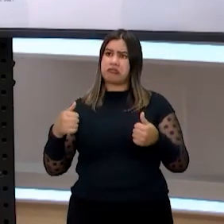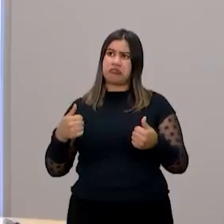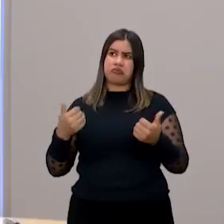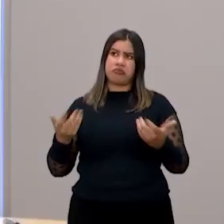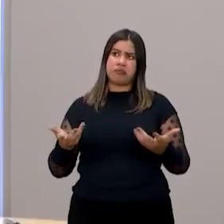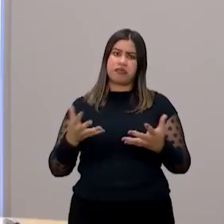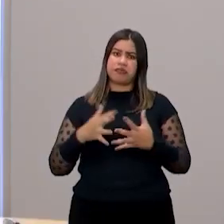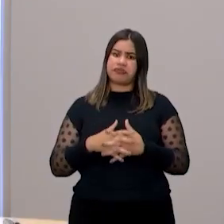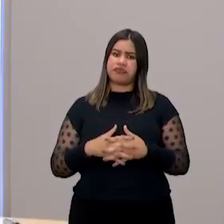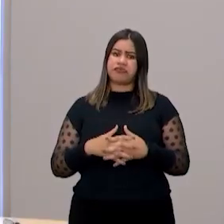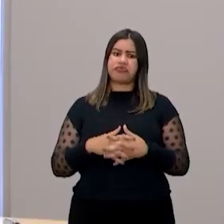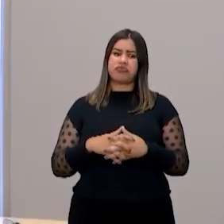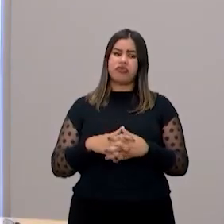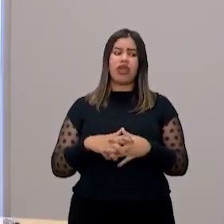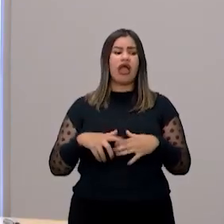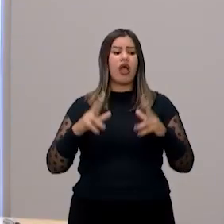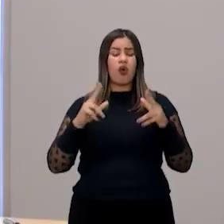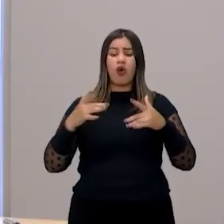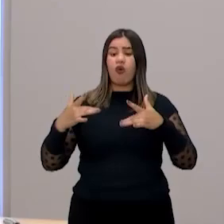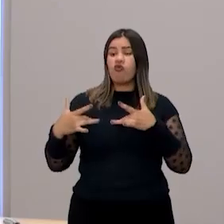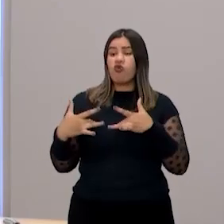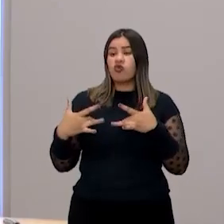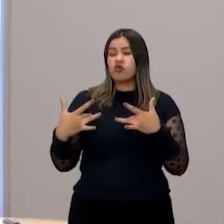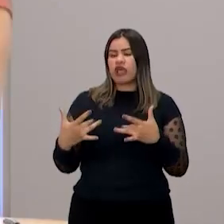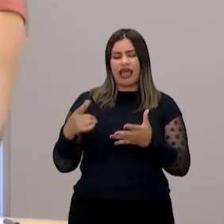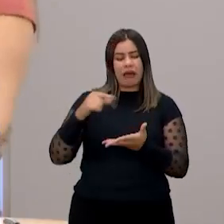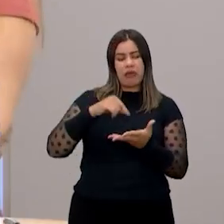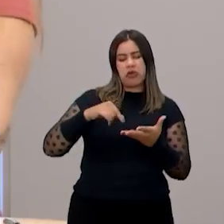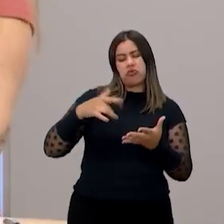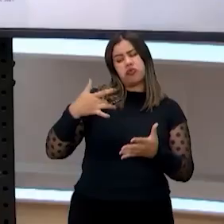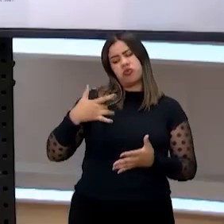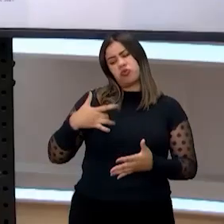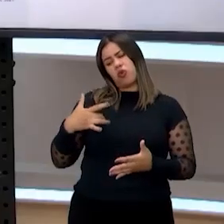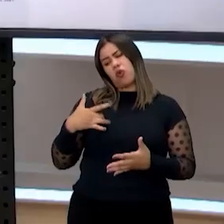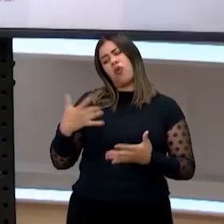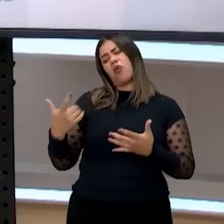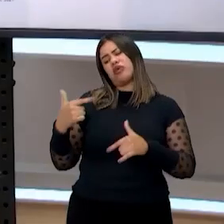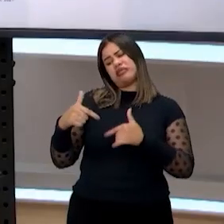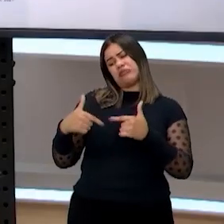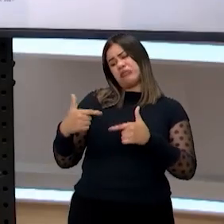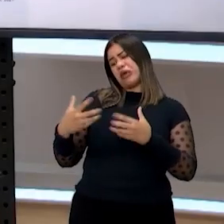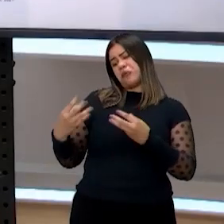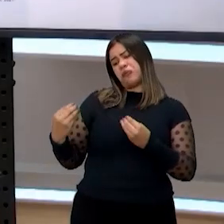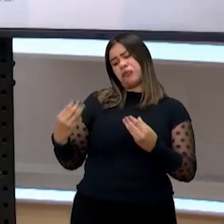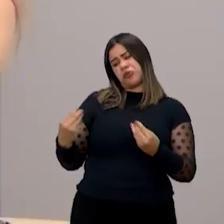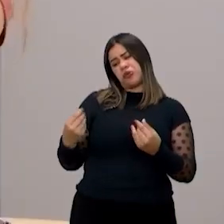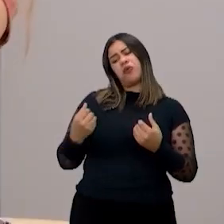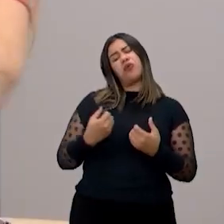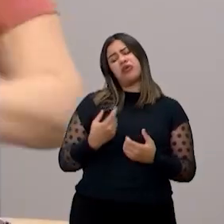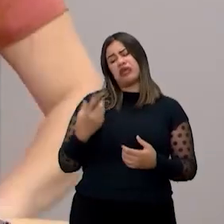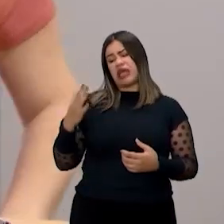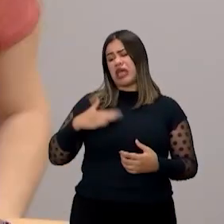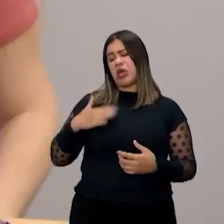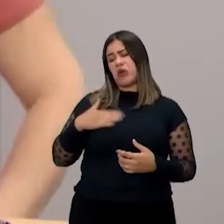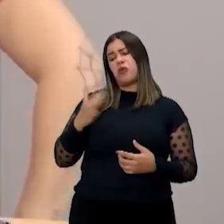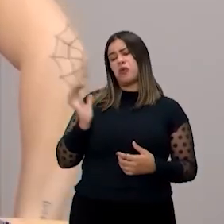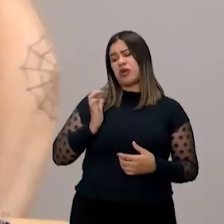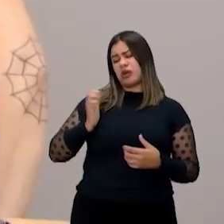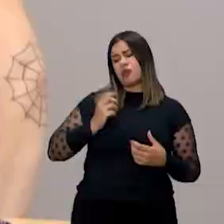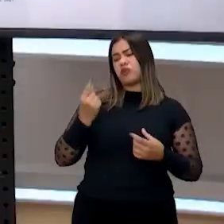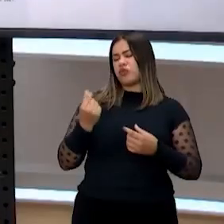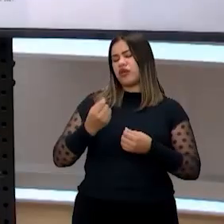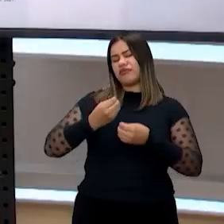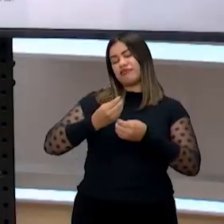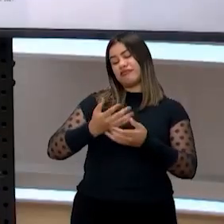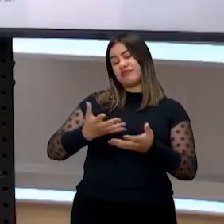eles fossem voluntariamente, né? Nossa, coitadinho dos trabalhadores. Vamos distribuir as nossas riquezas para todos, Pois é.